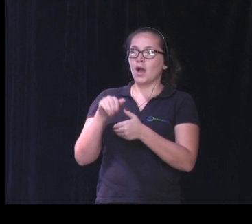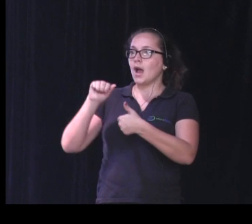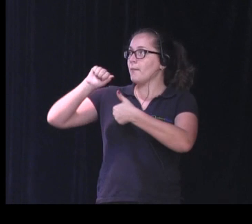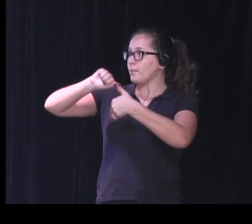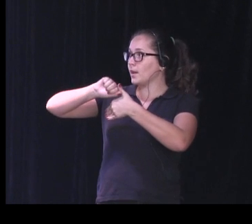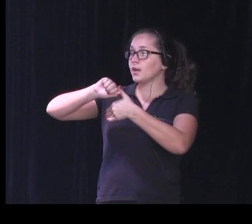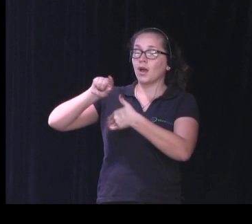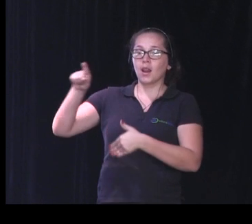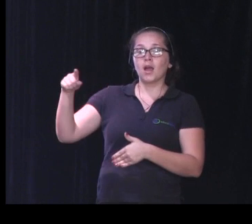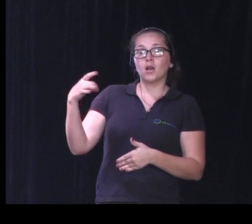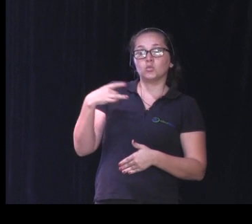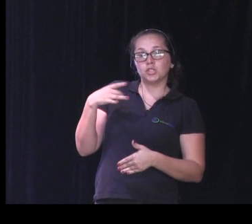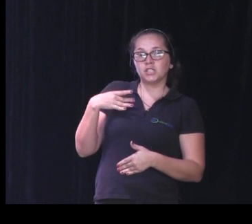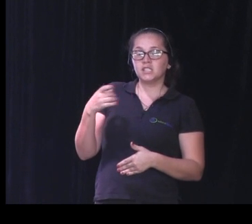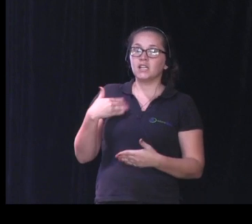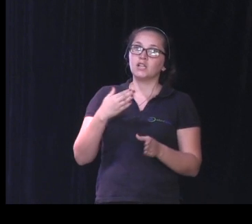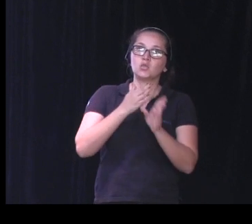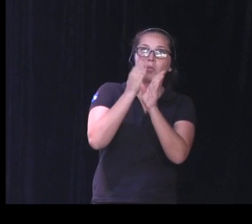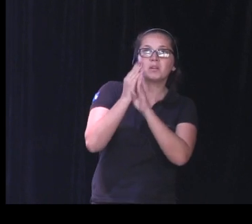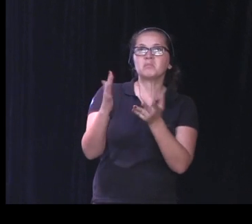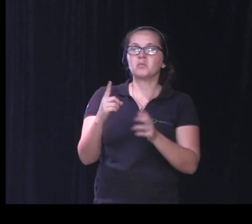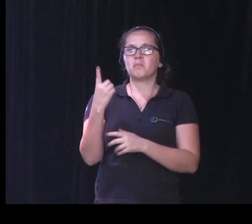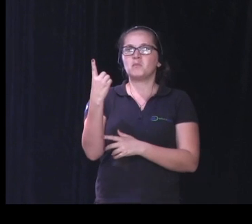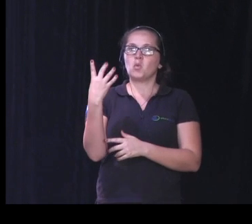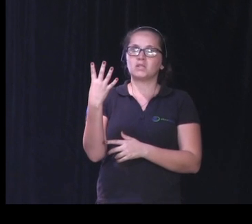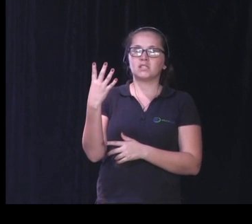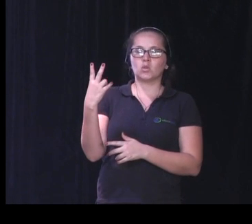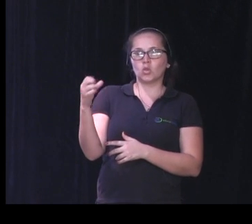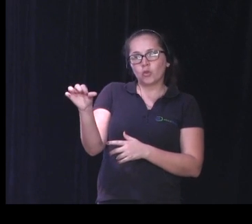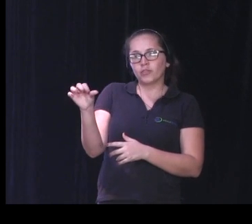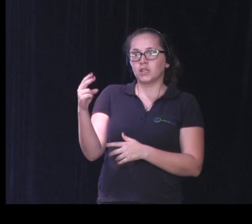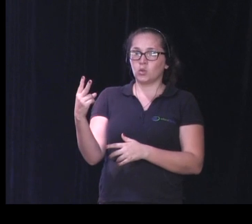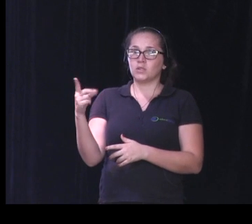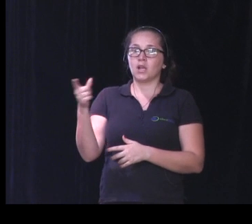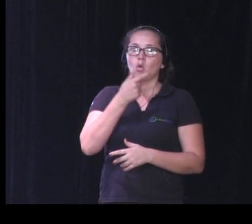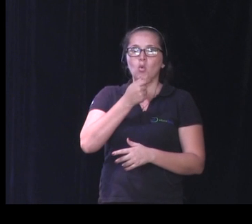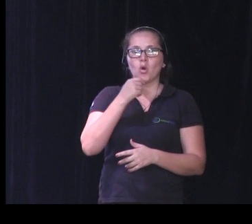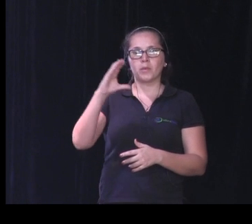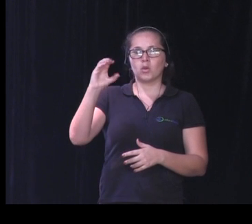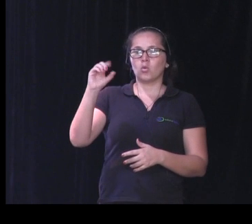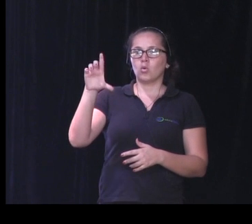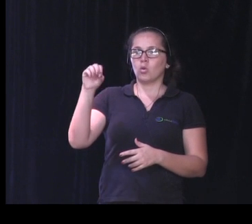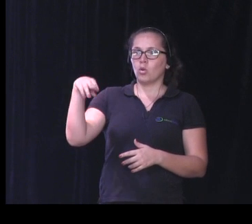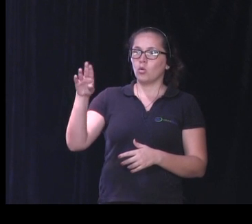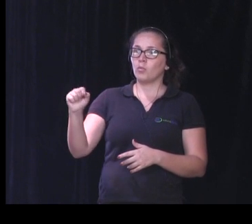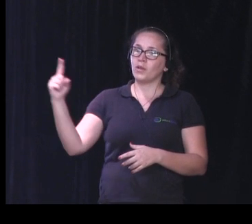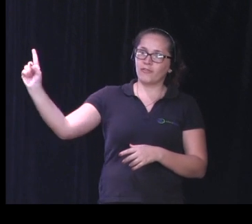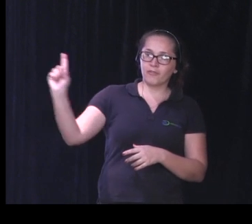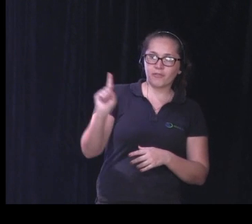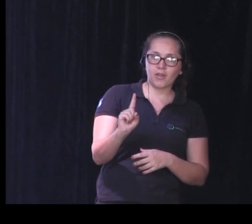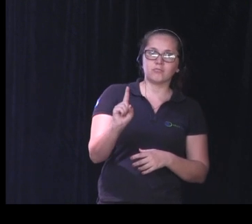na América, o Chile é descoberto, digamos, duas vezes. Em 1492, o